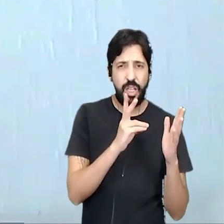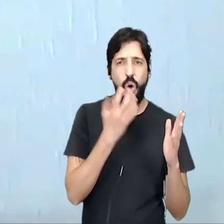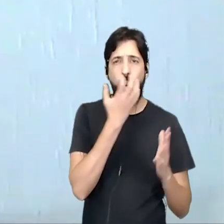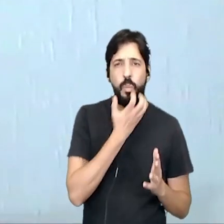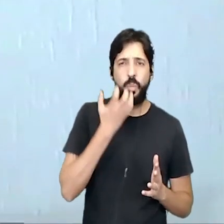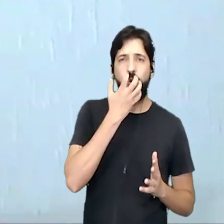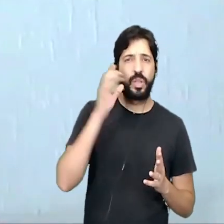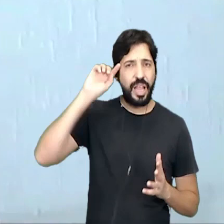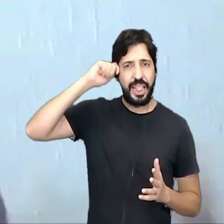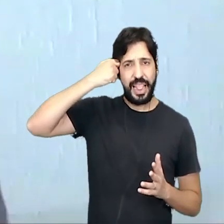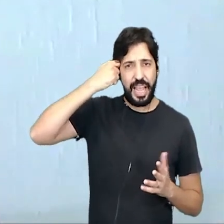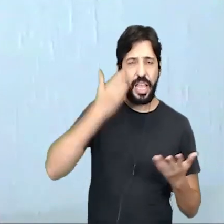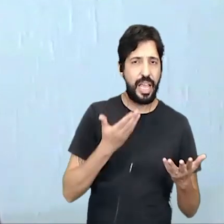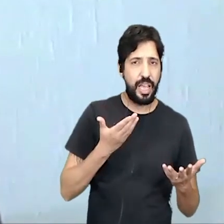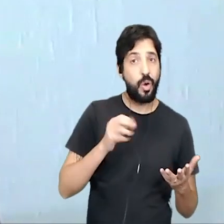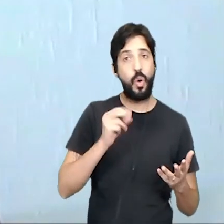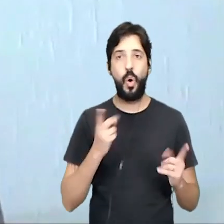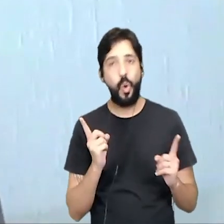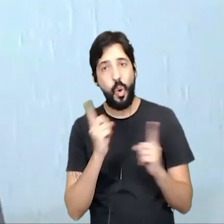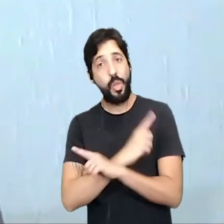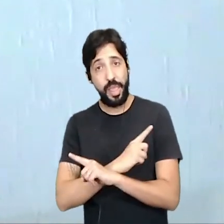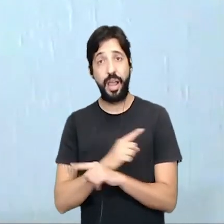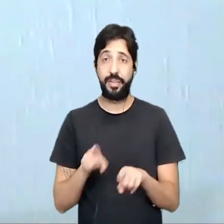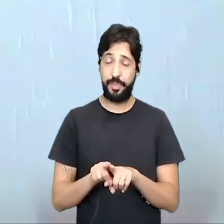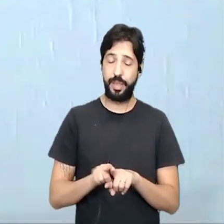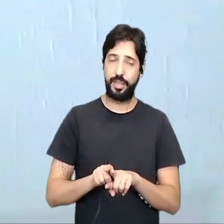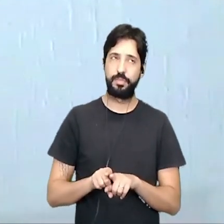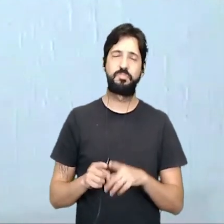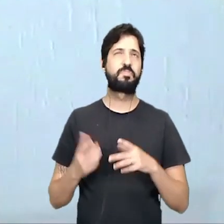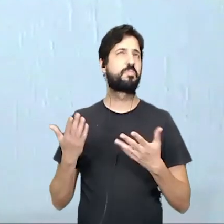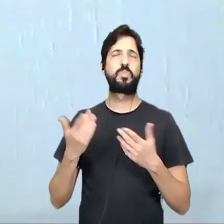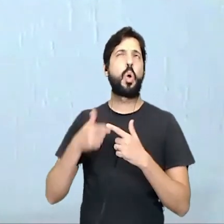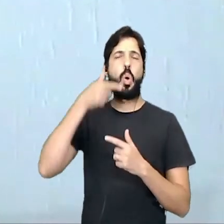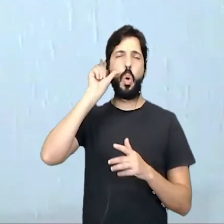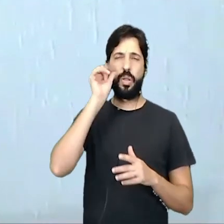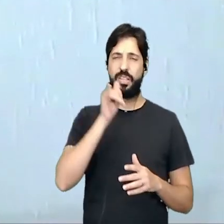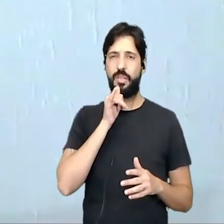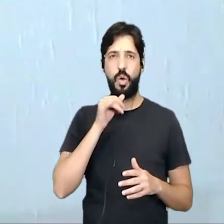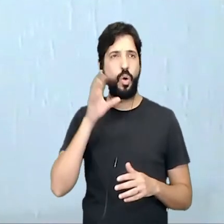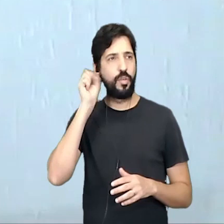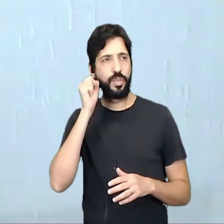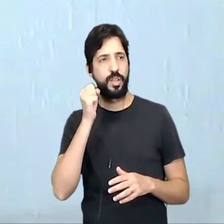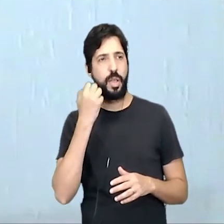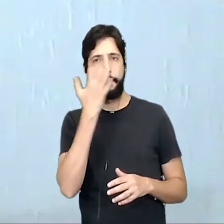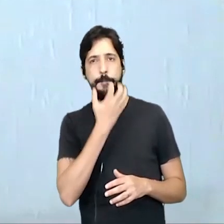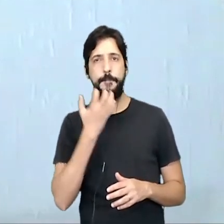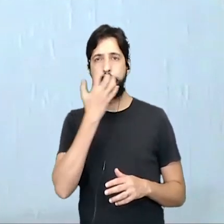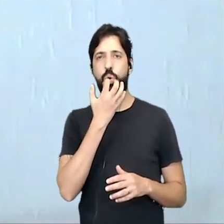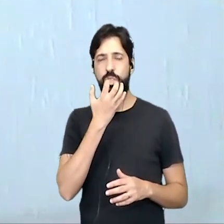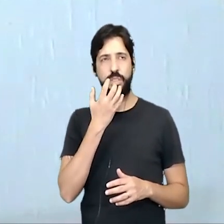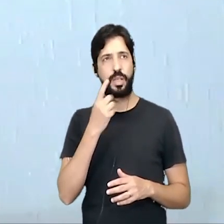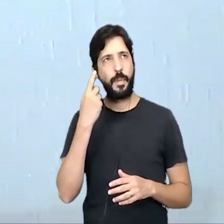aquele grupo de músicos negros? Ou vice-versa. E outro dia, sei lá, ontem eu escutei